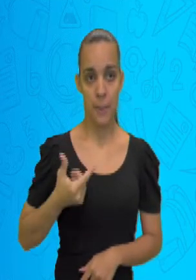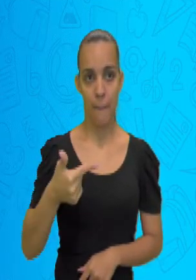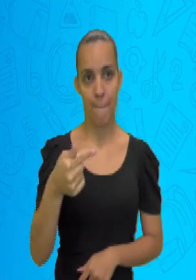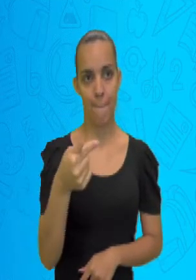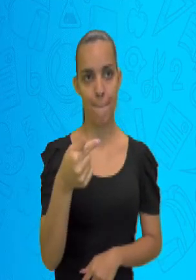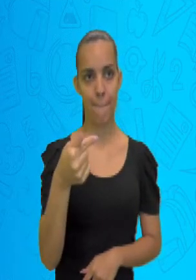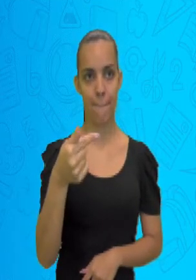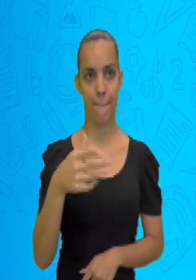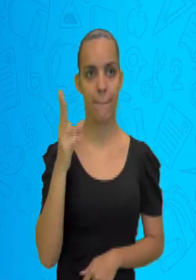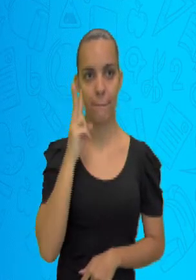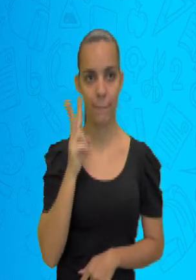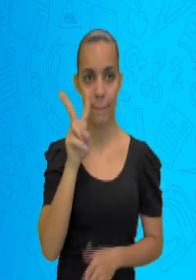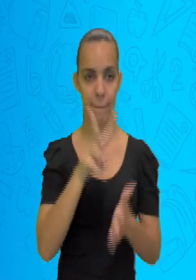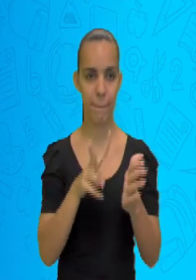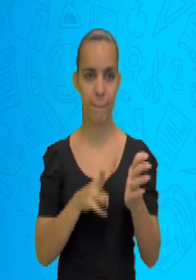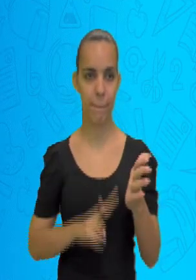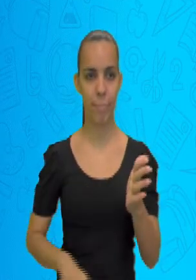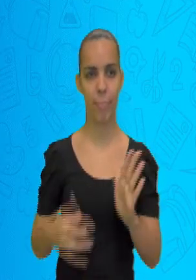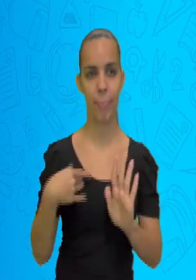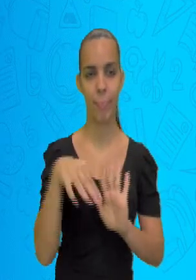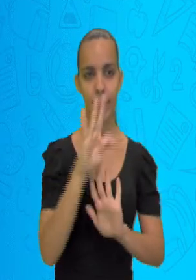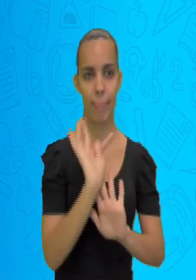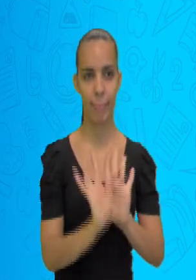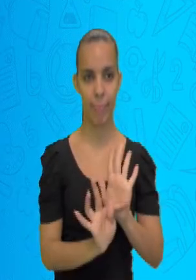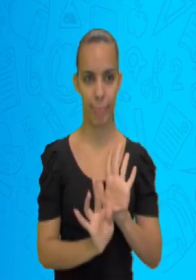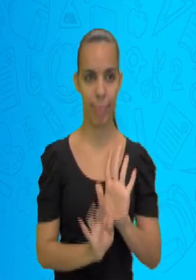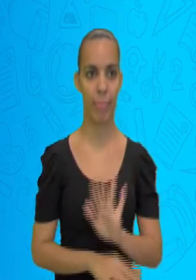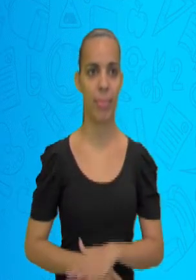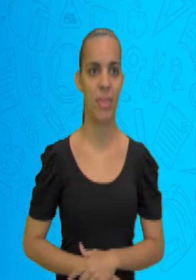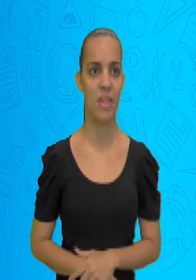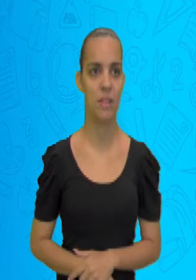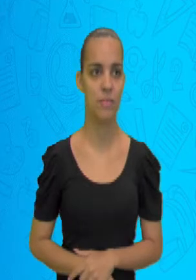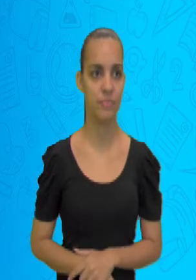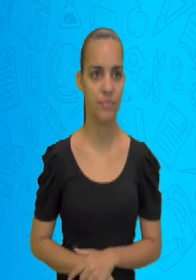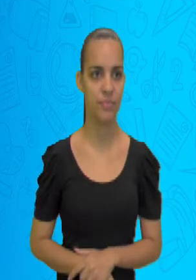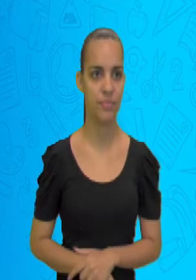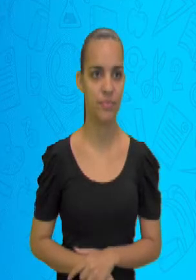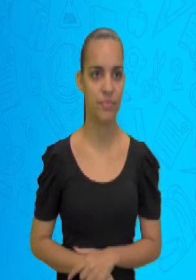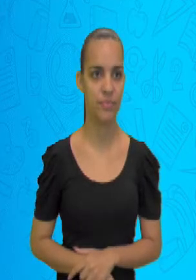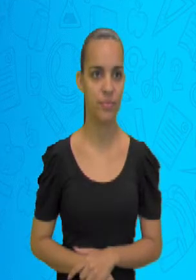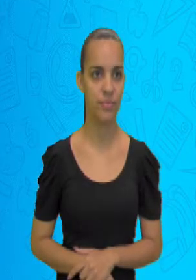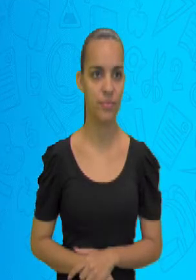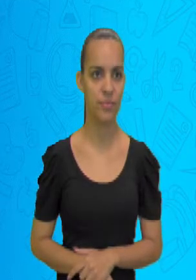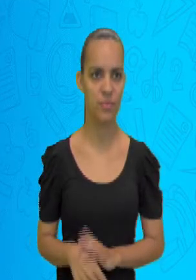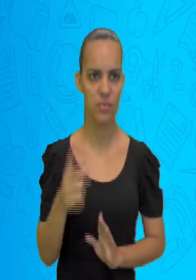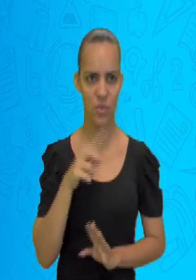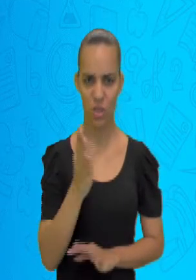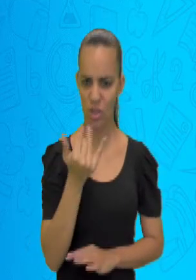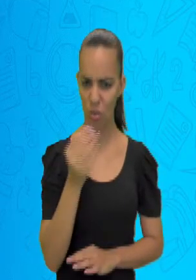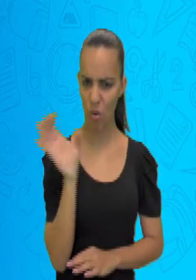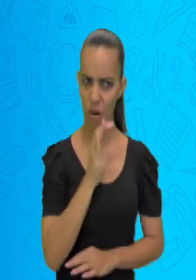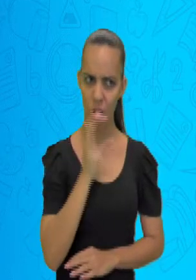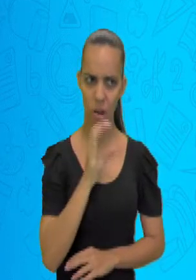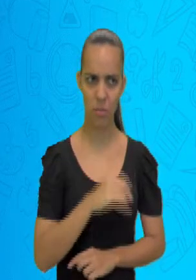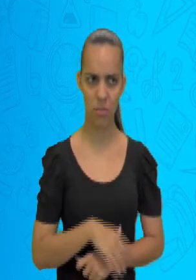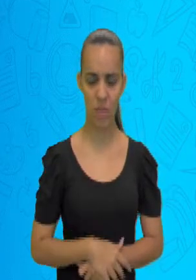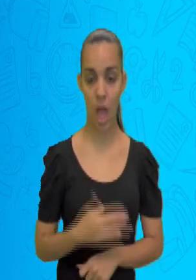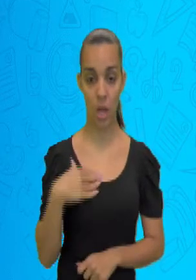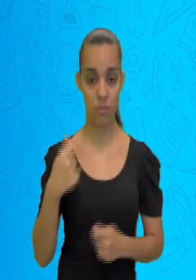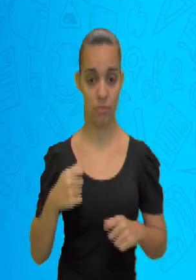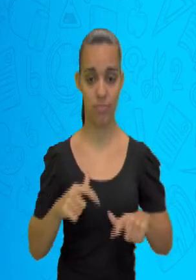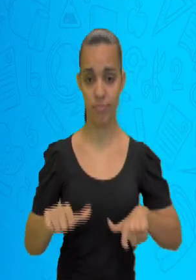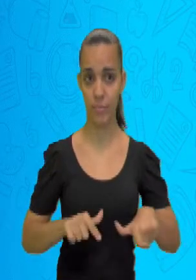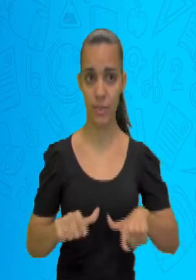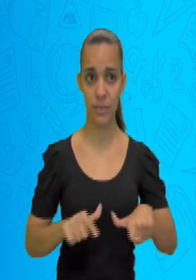7. Leia o texto abaixo. Você come rápido demais. Tenho que trabalhar depois